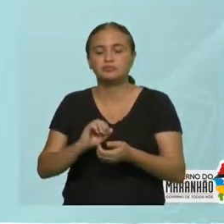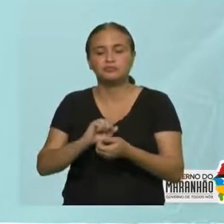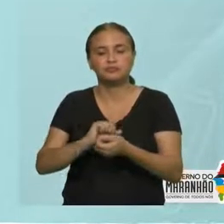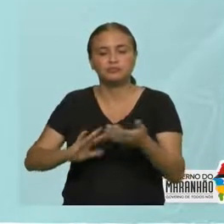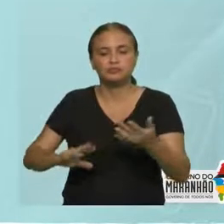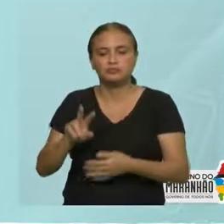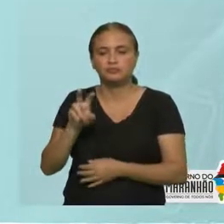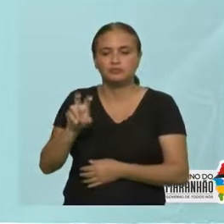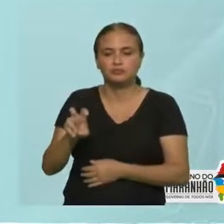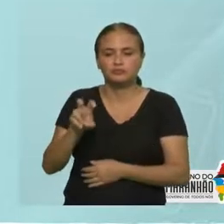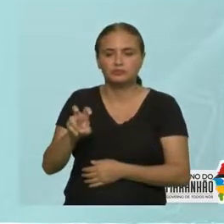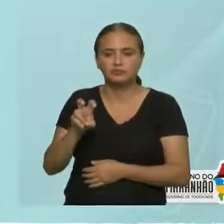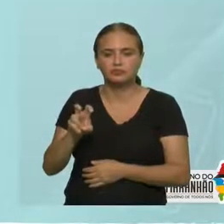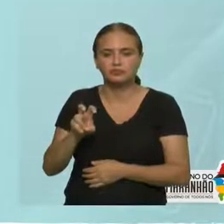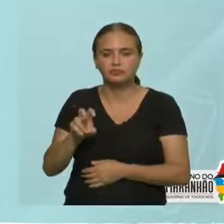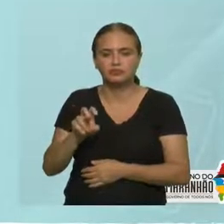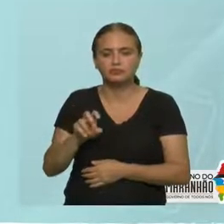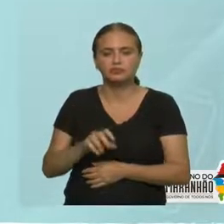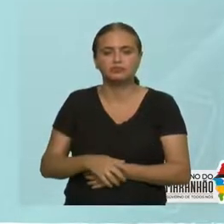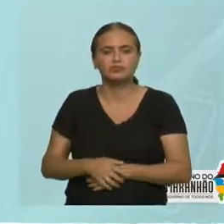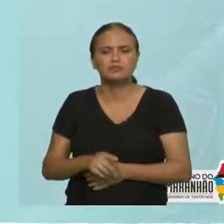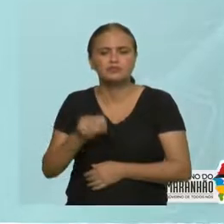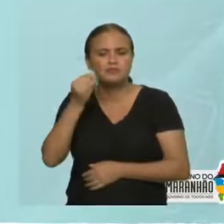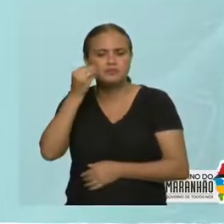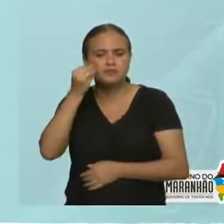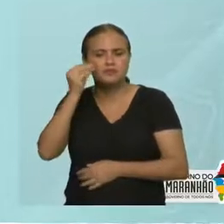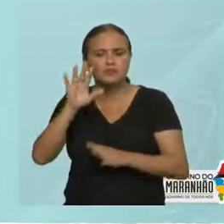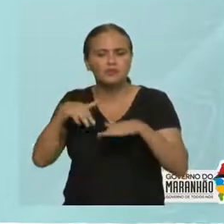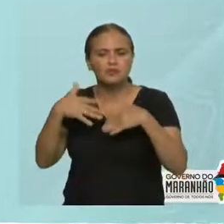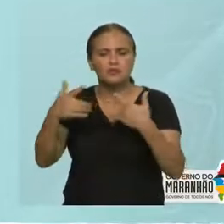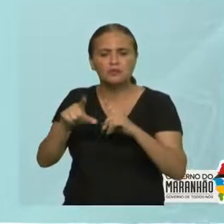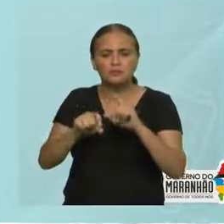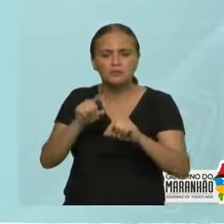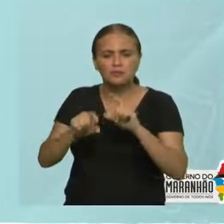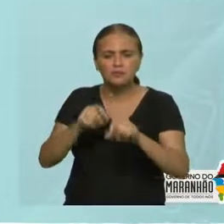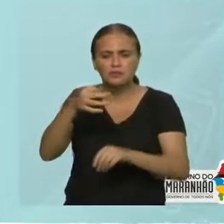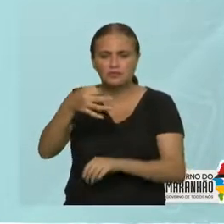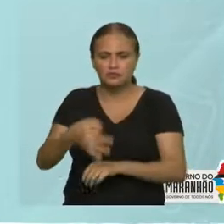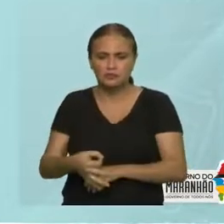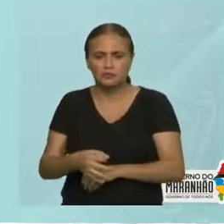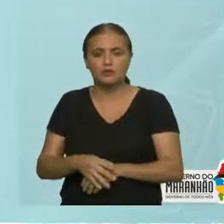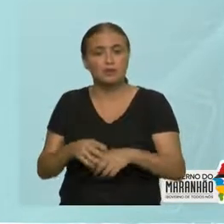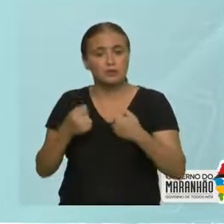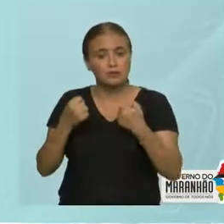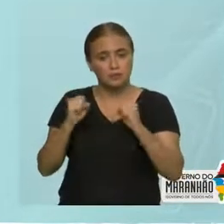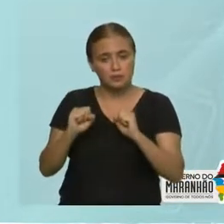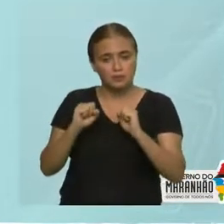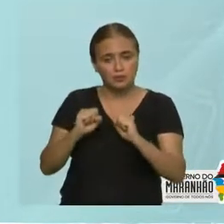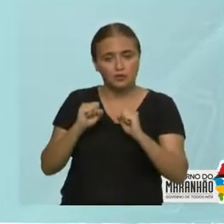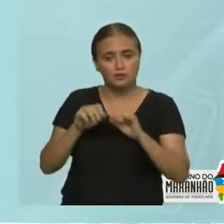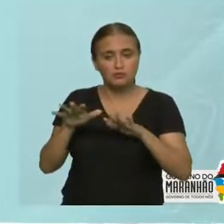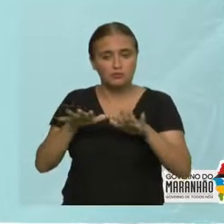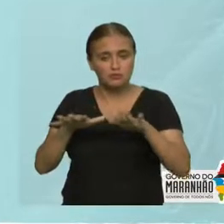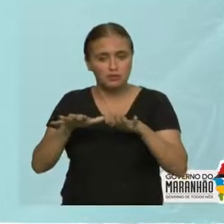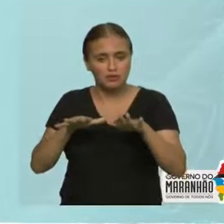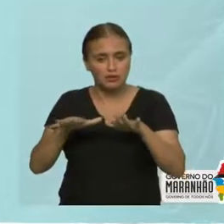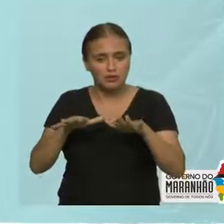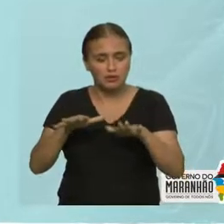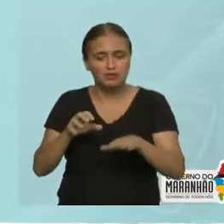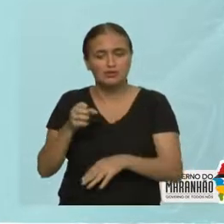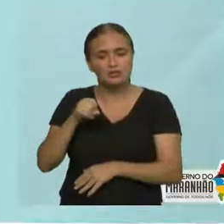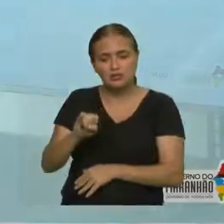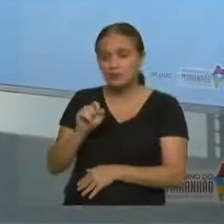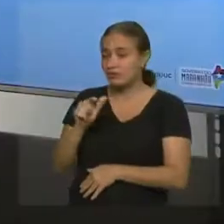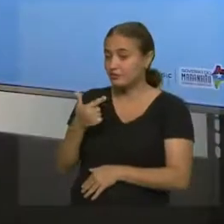Exercício 5. Julgue as assertivas a seguir a respeito das leis de Newton. 1. É possível haver movimento na ausência de uma força? Eu posso ter